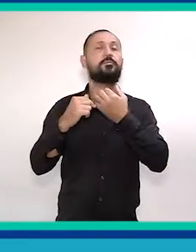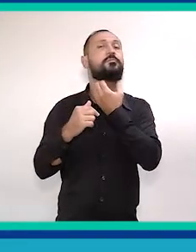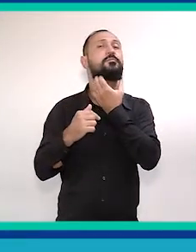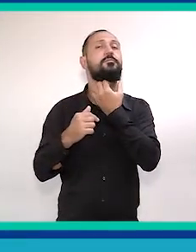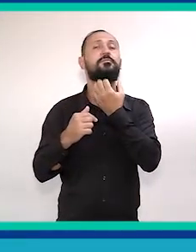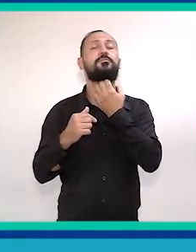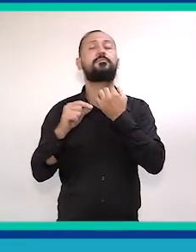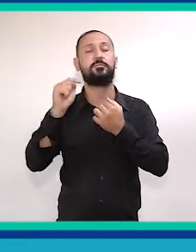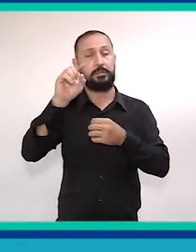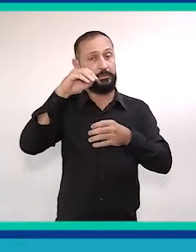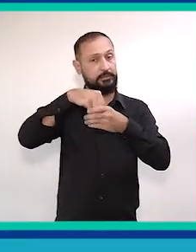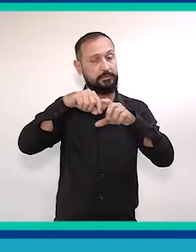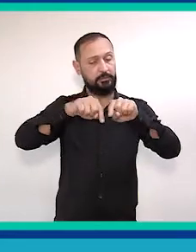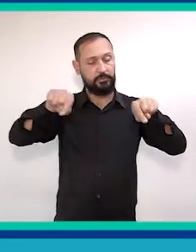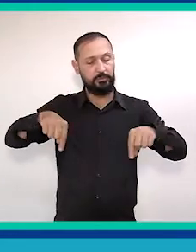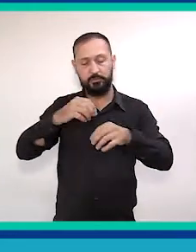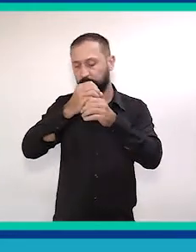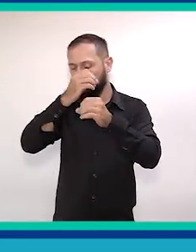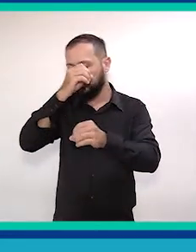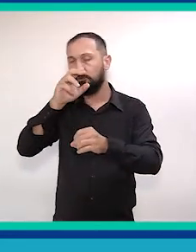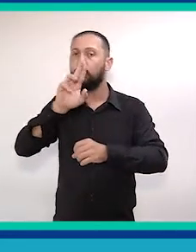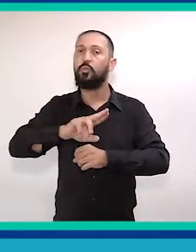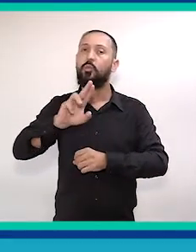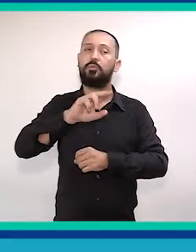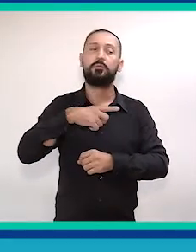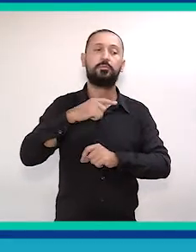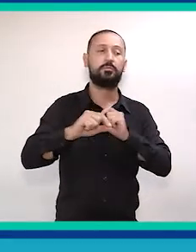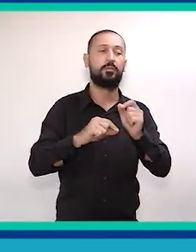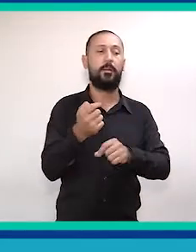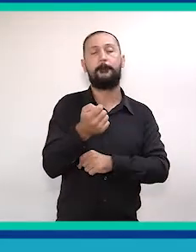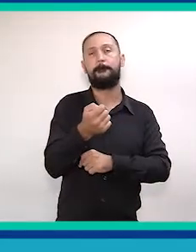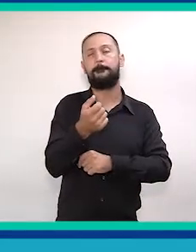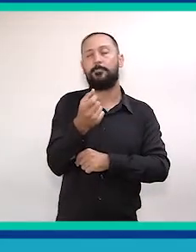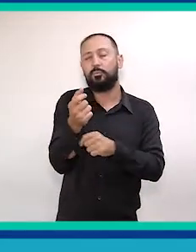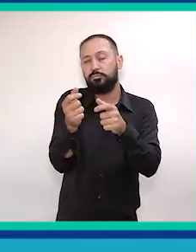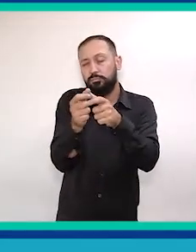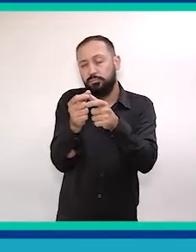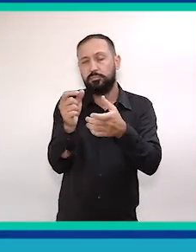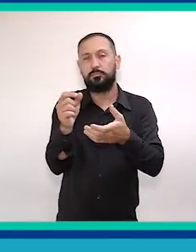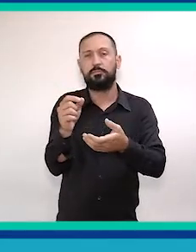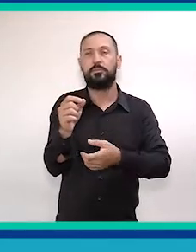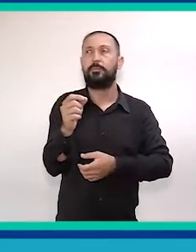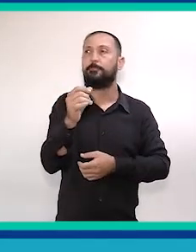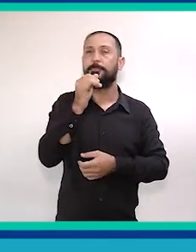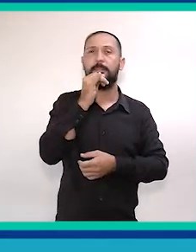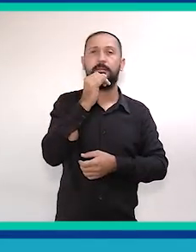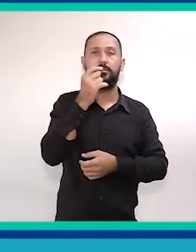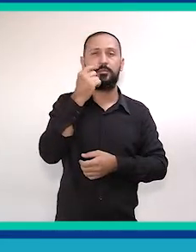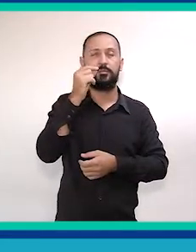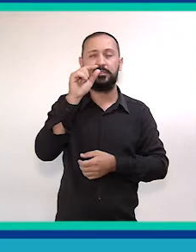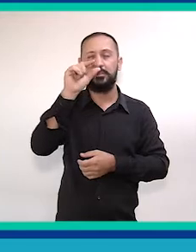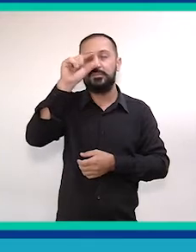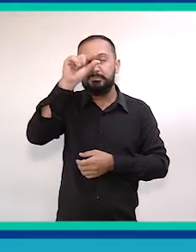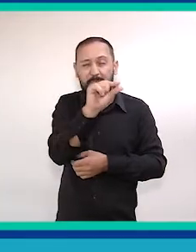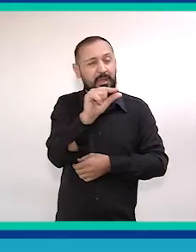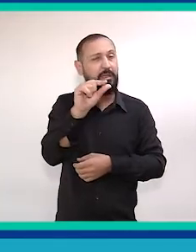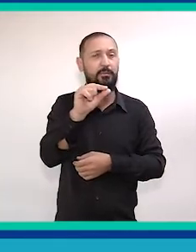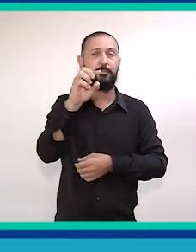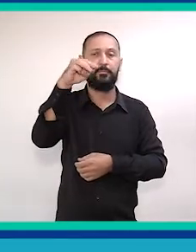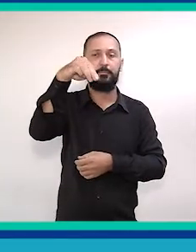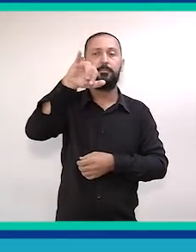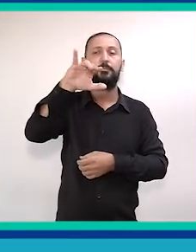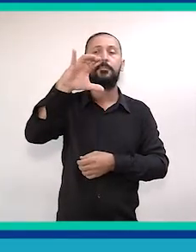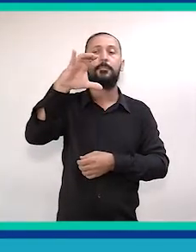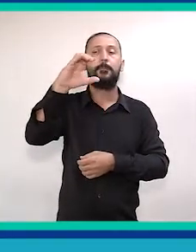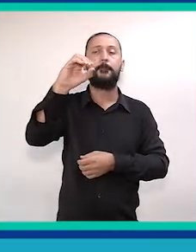amostra. Tá? Então, aqui no laboratório, a gente trabalha com diluições muito pequenas, que é na escala do